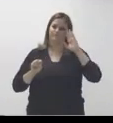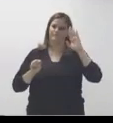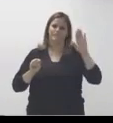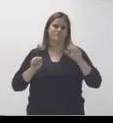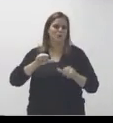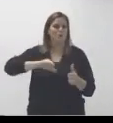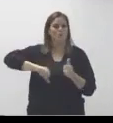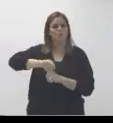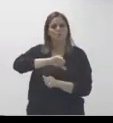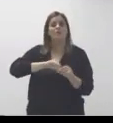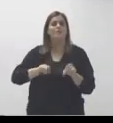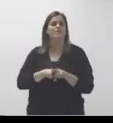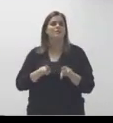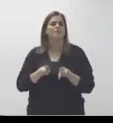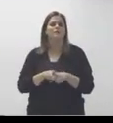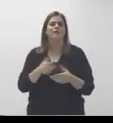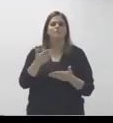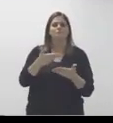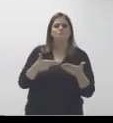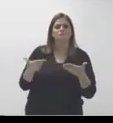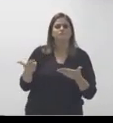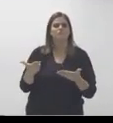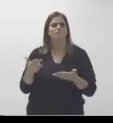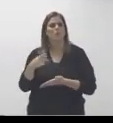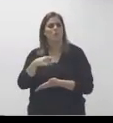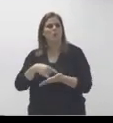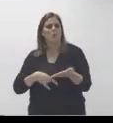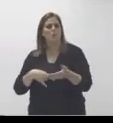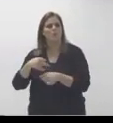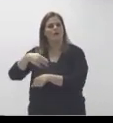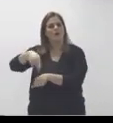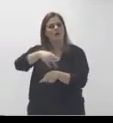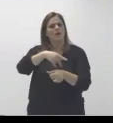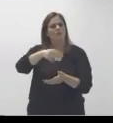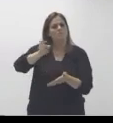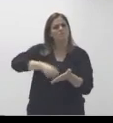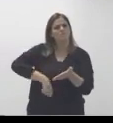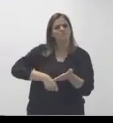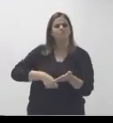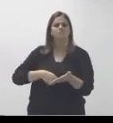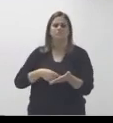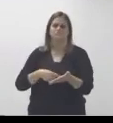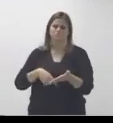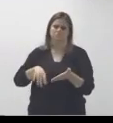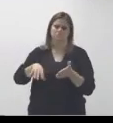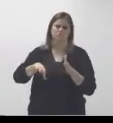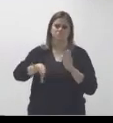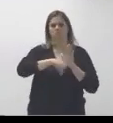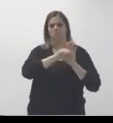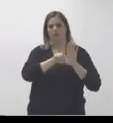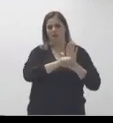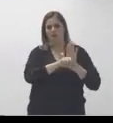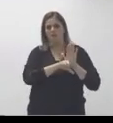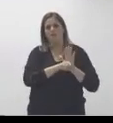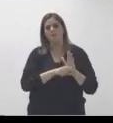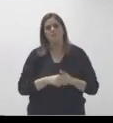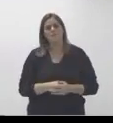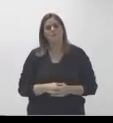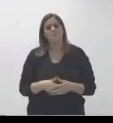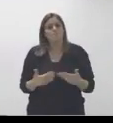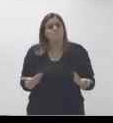documentos internacionais no plano internacional onde vários documentos internacionais e as nossas universidades